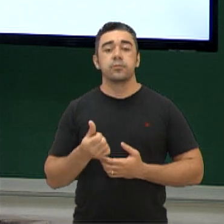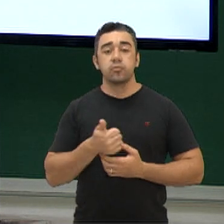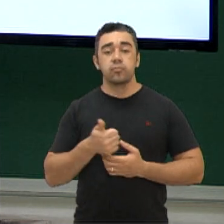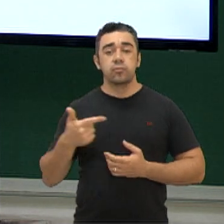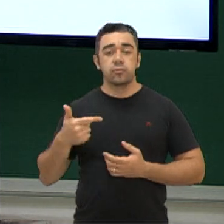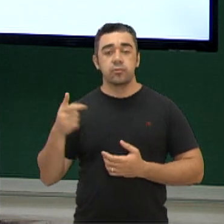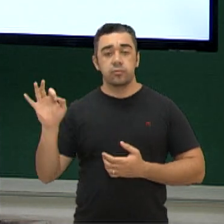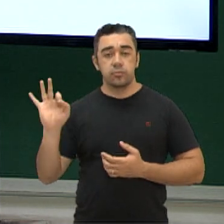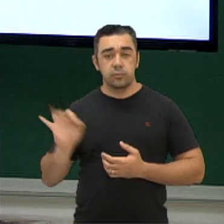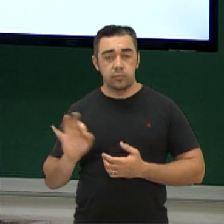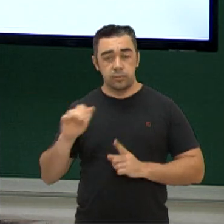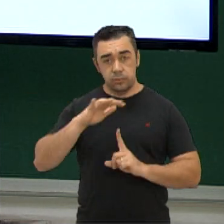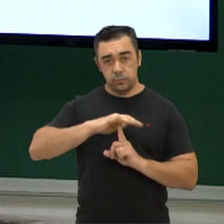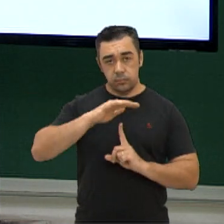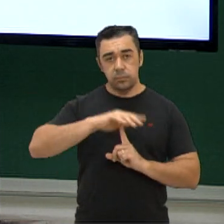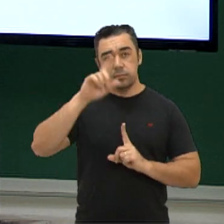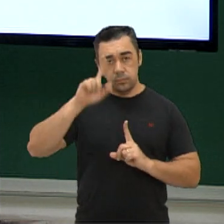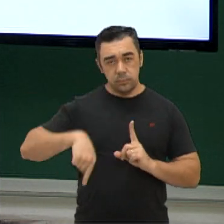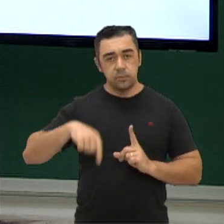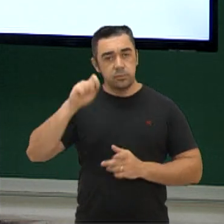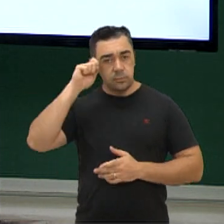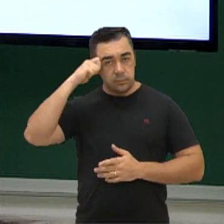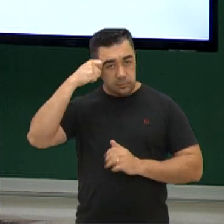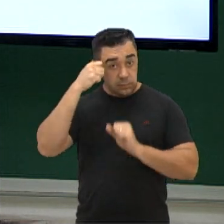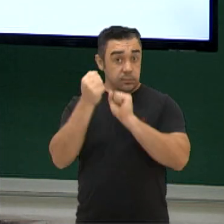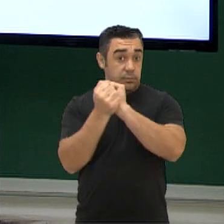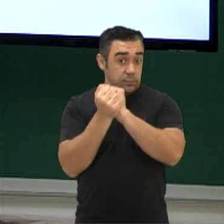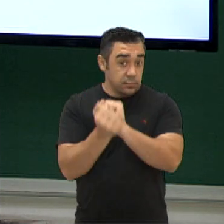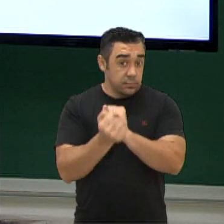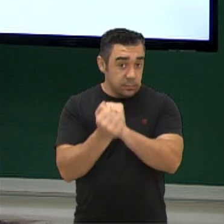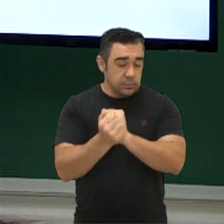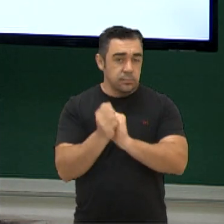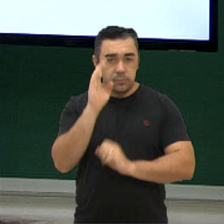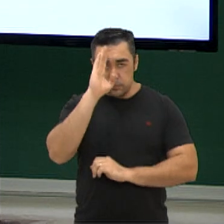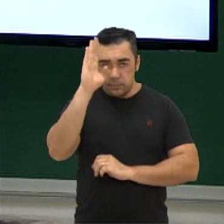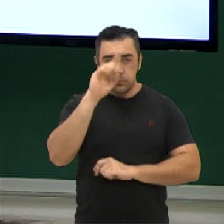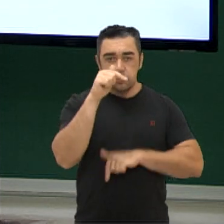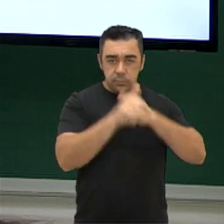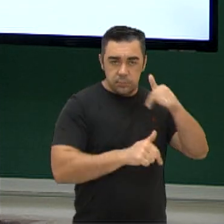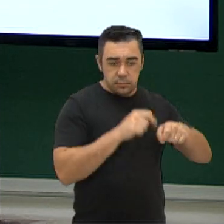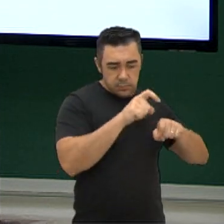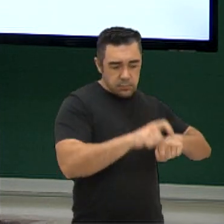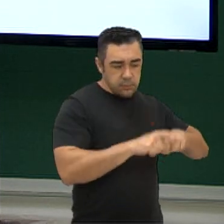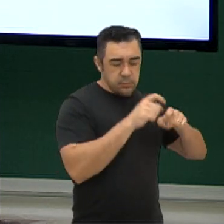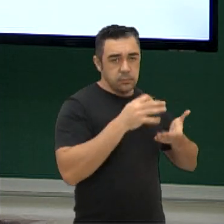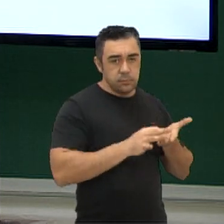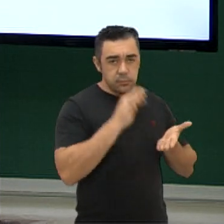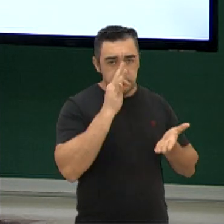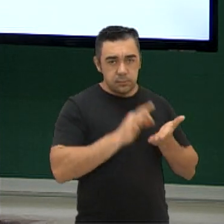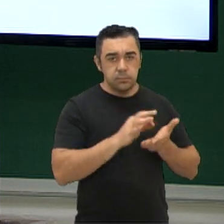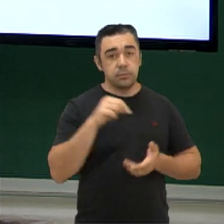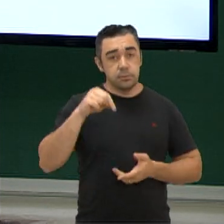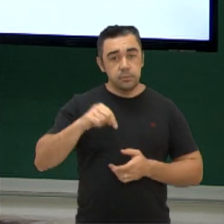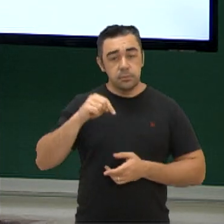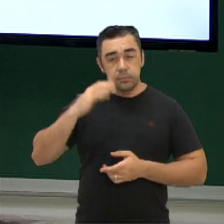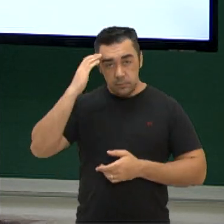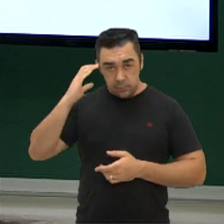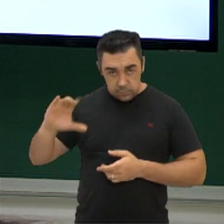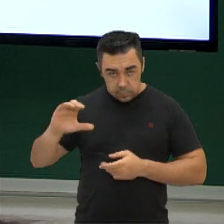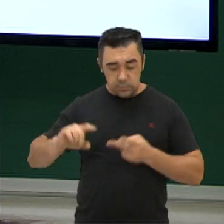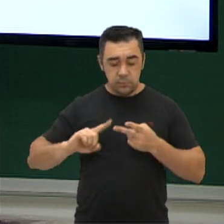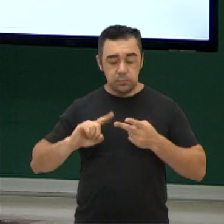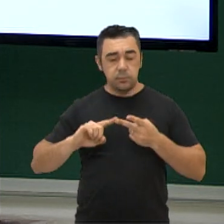12% da população paranaense compostas por escravos, principalmente nas lavouras de café. Aqui na região de Curitiba e